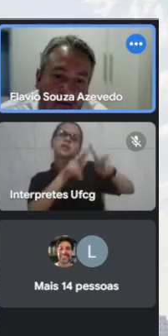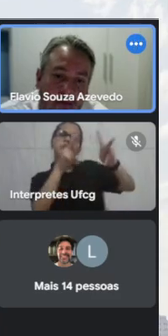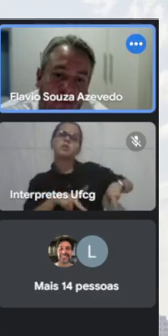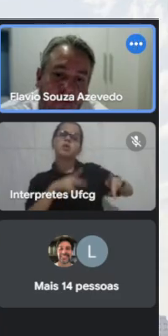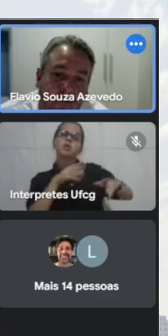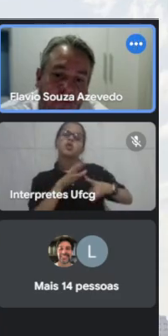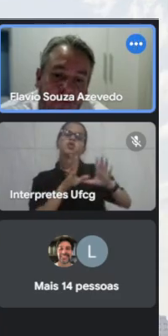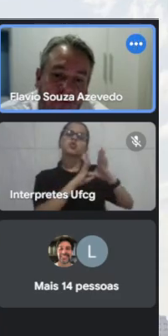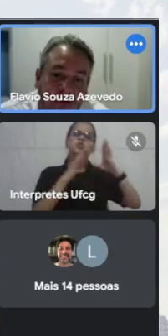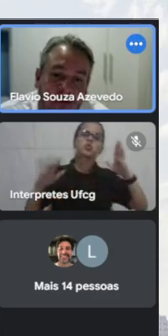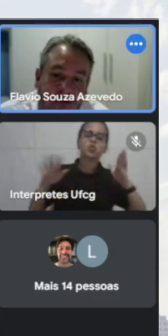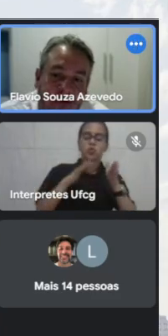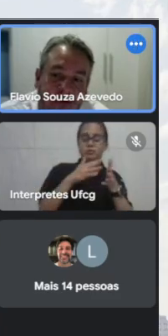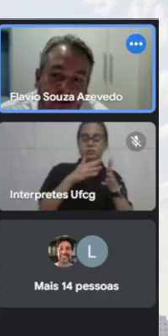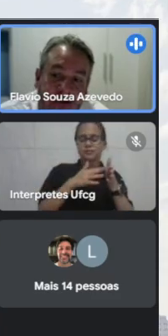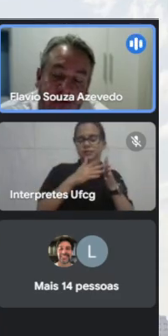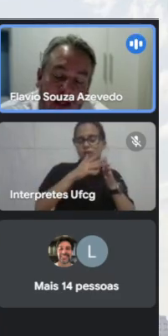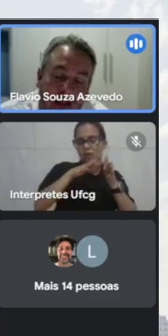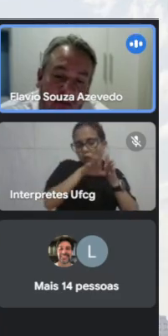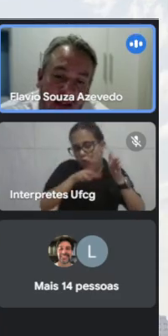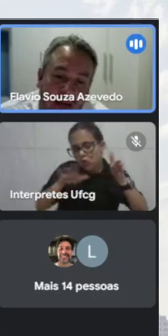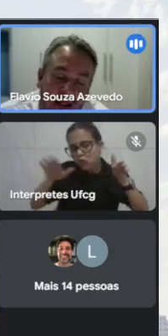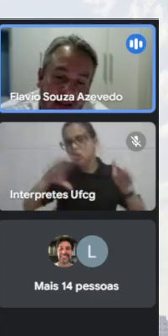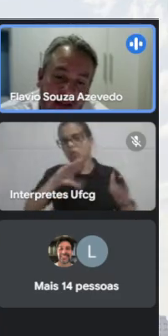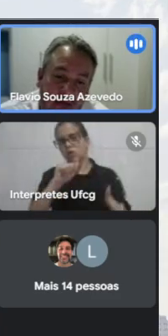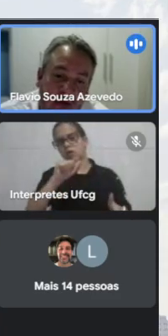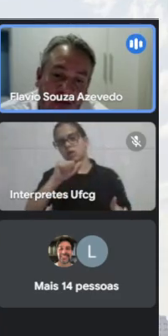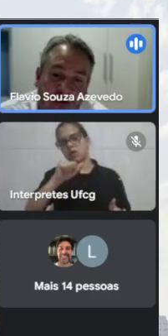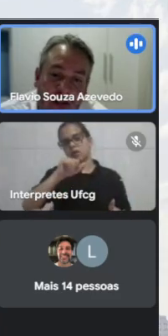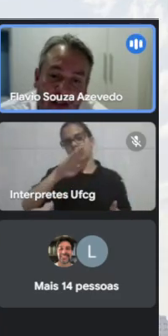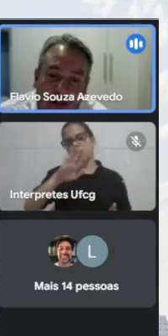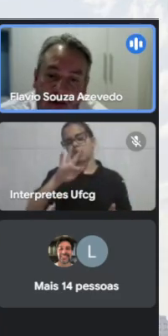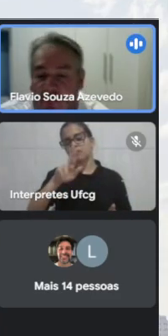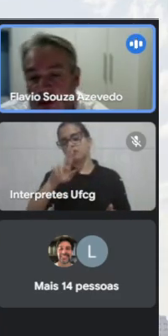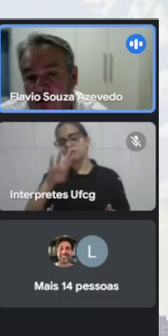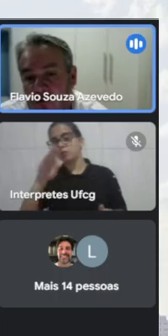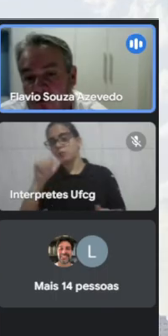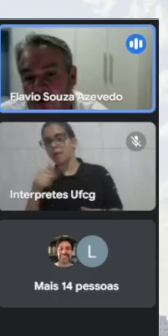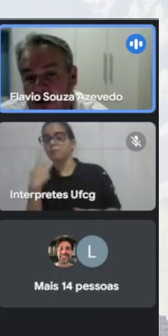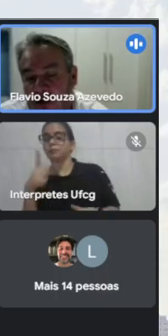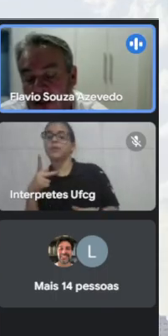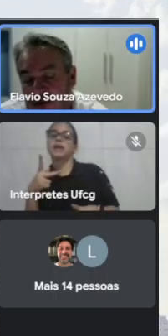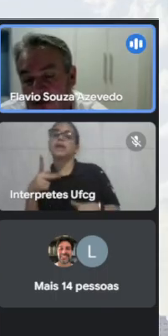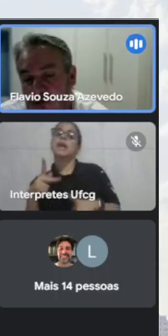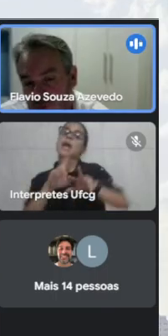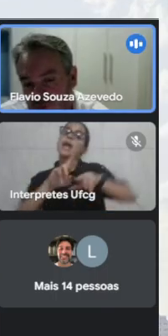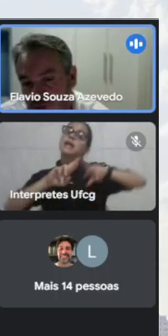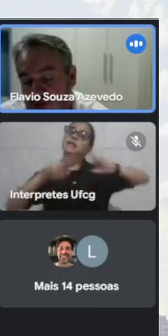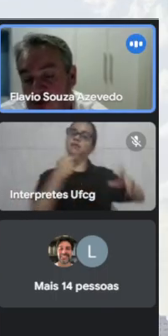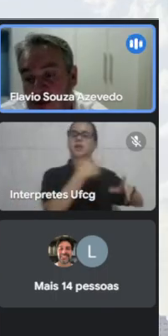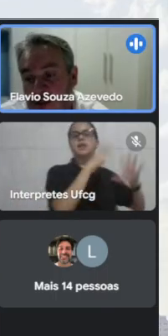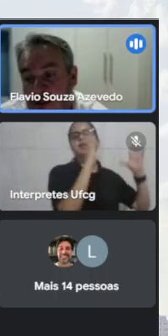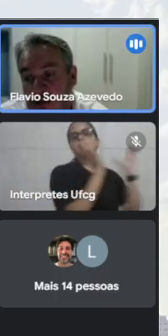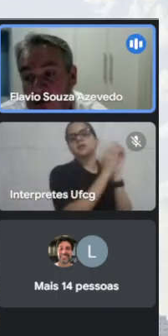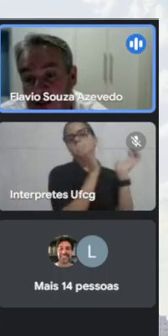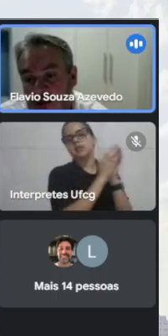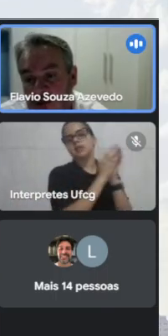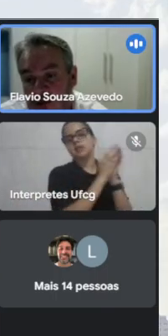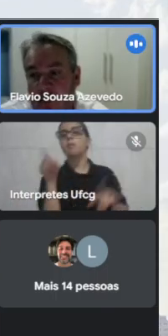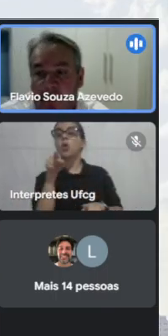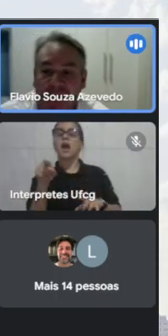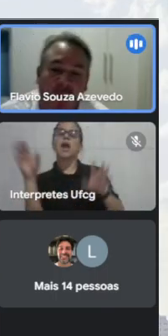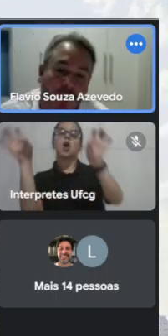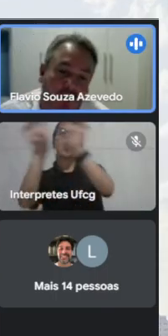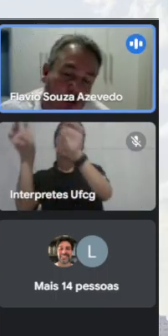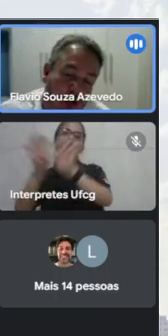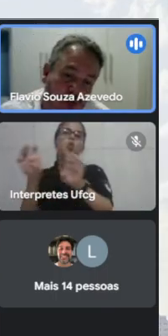Cafubá. E, diferentemente de Recife, eles utilizam, né, um mecanismo, uma estrutura chamada vertedouro,